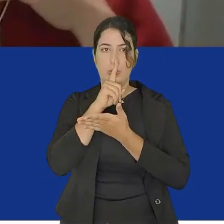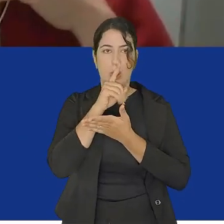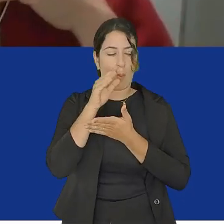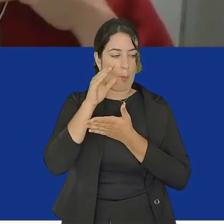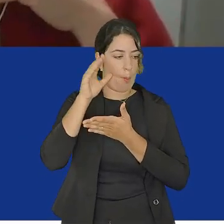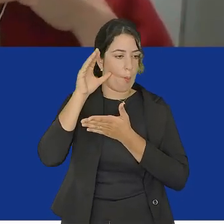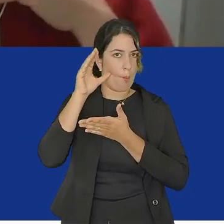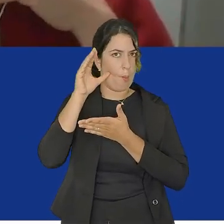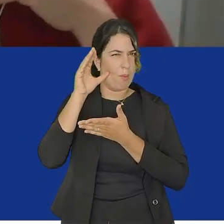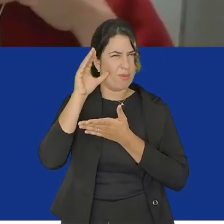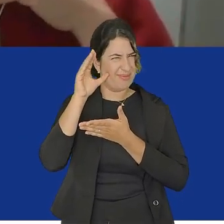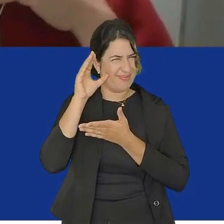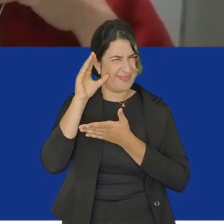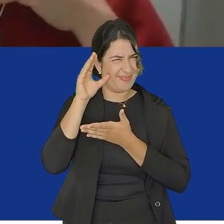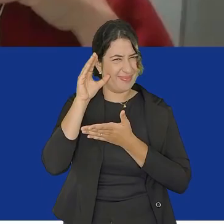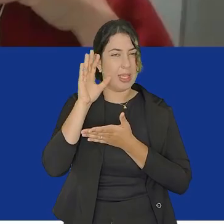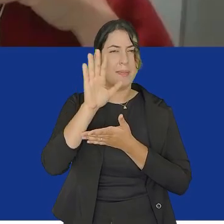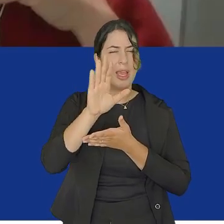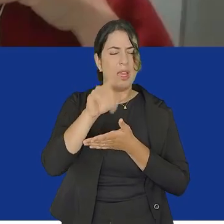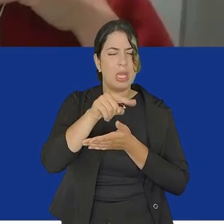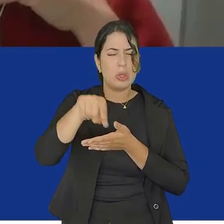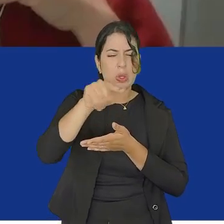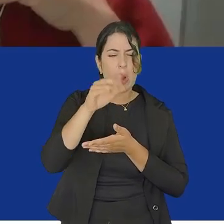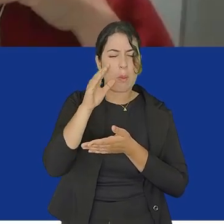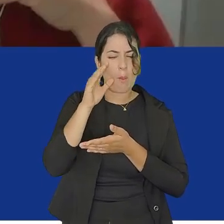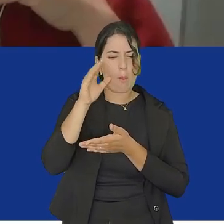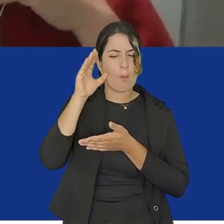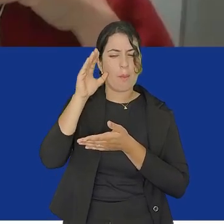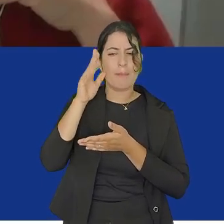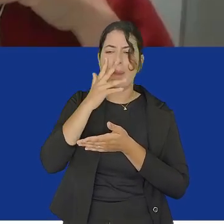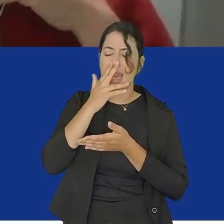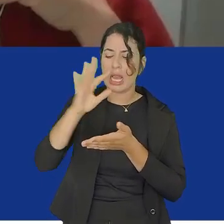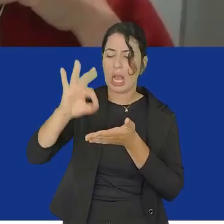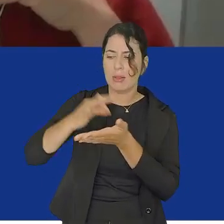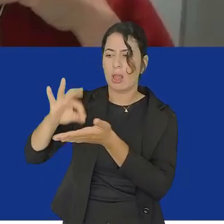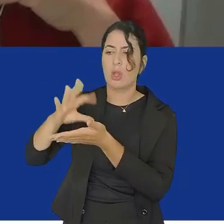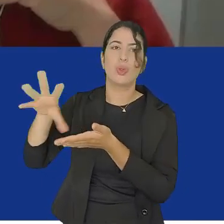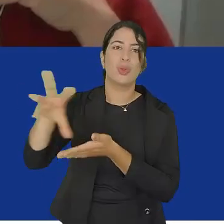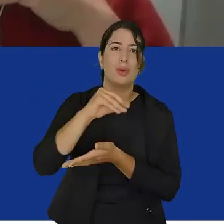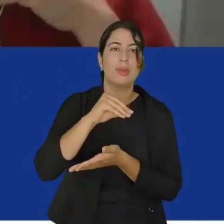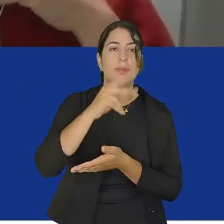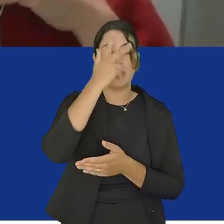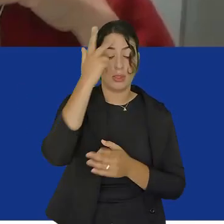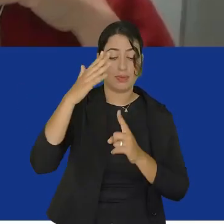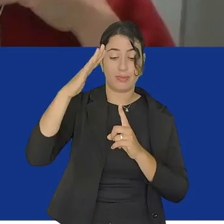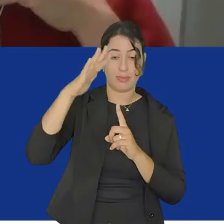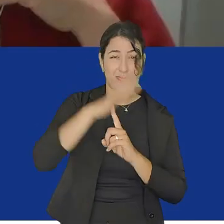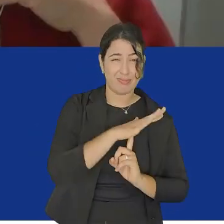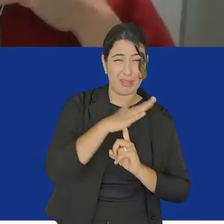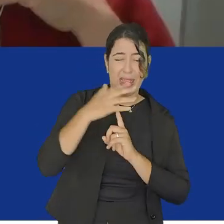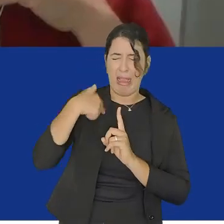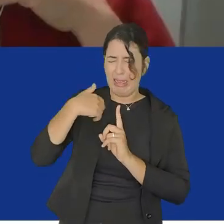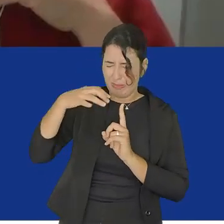aquele que é assinado por todos, na verdade. Quem sofre, muitas vezes, não pede ajuda. Se